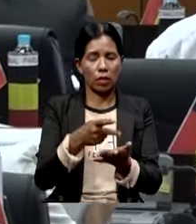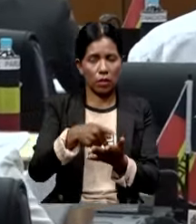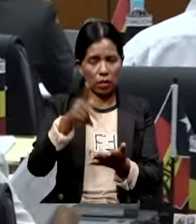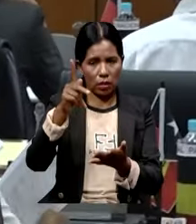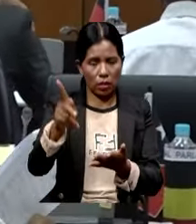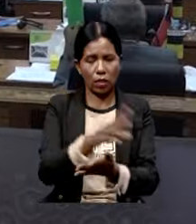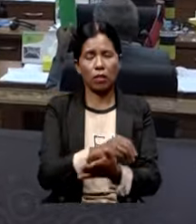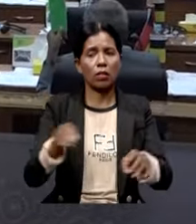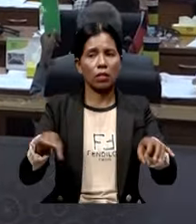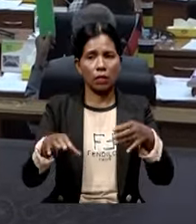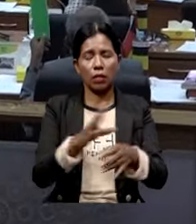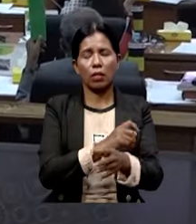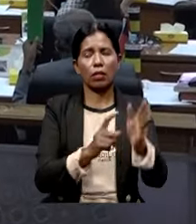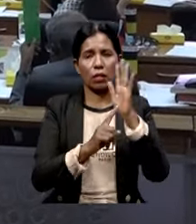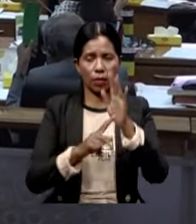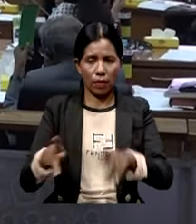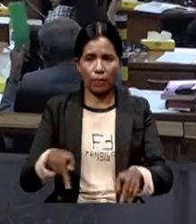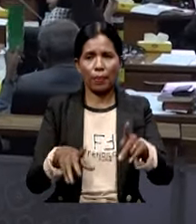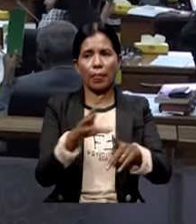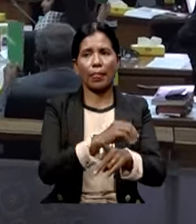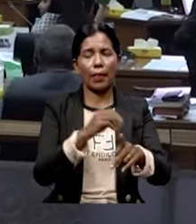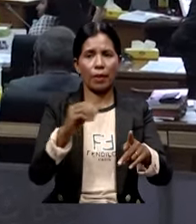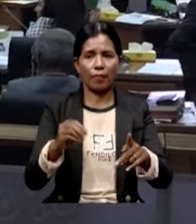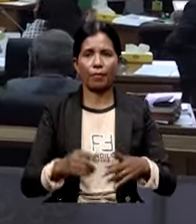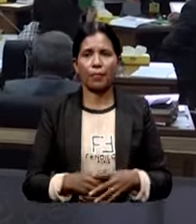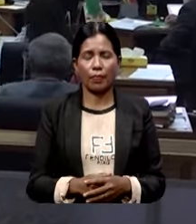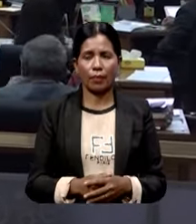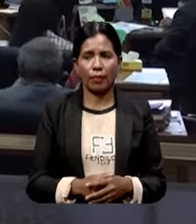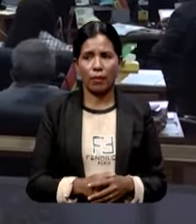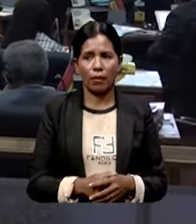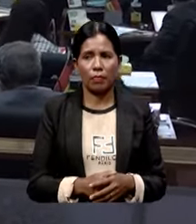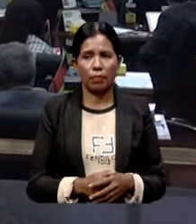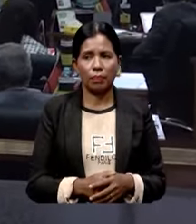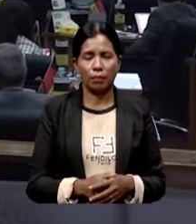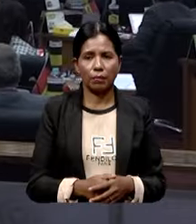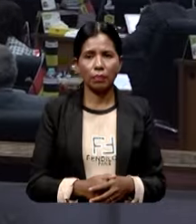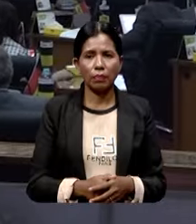bens de serviço, transferência pública no capital menor. Adriano Verdial, Marito da Costa, GMN.